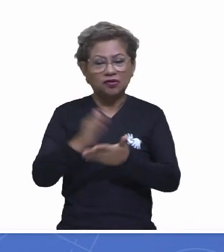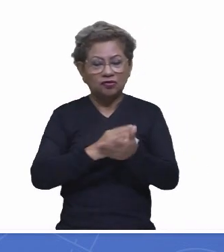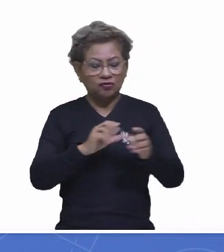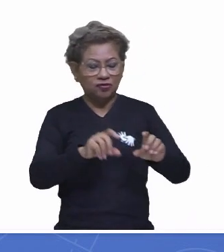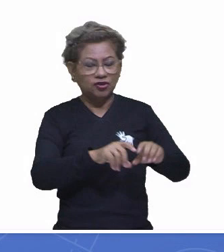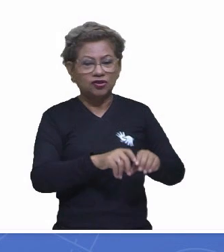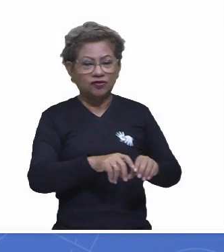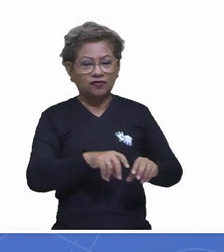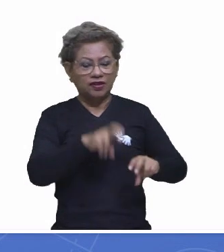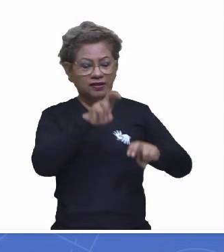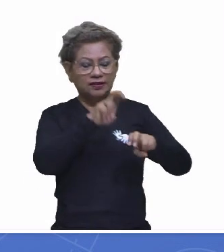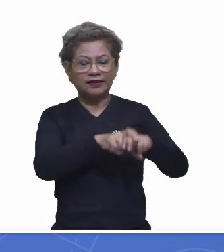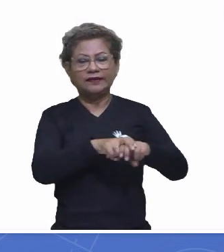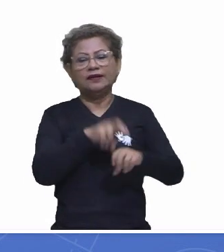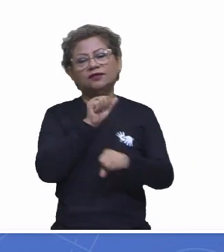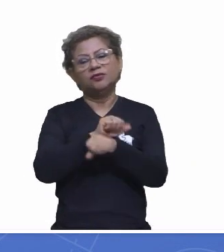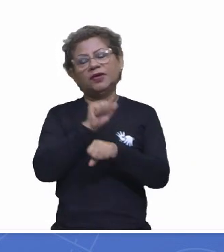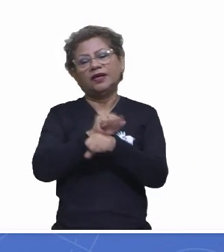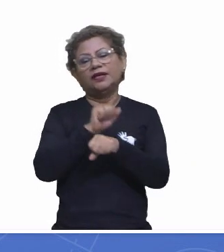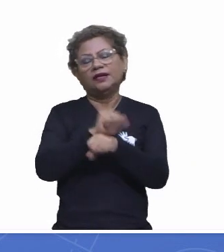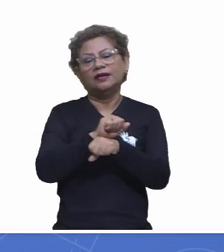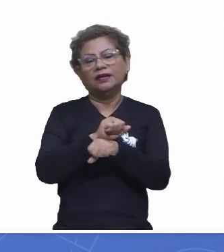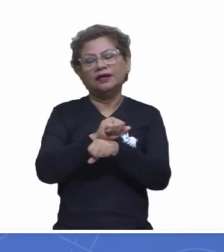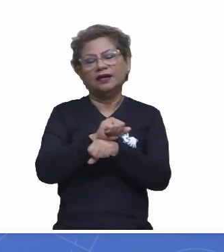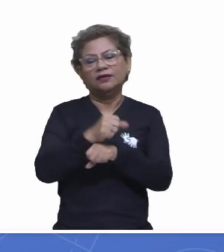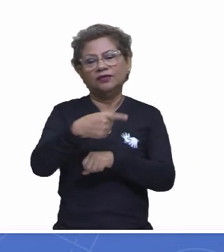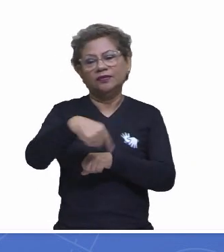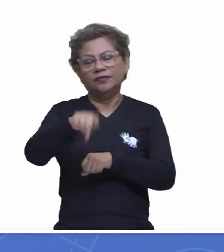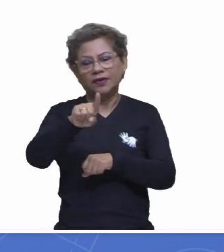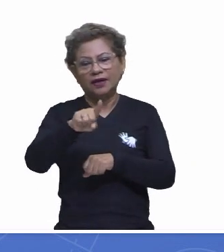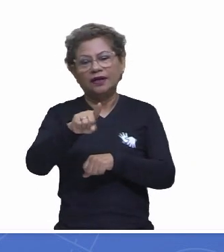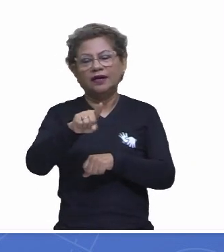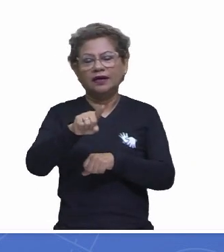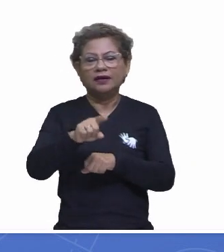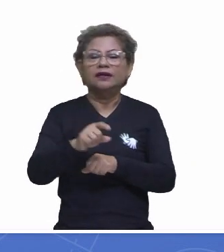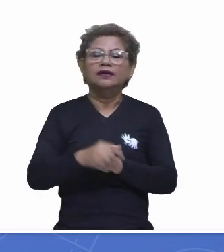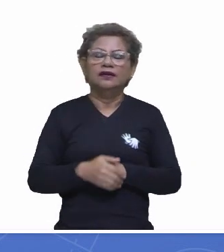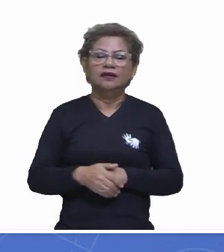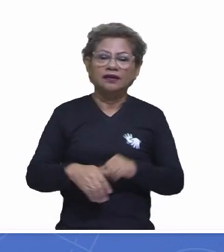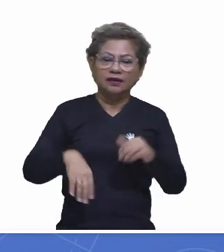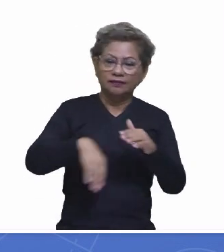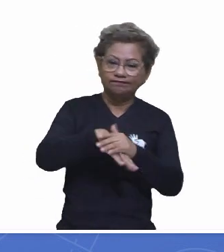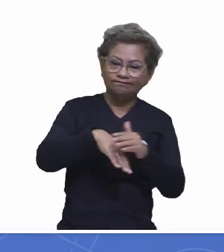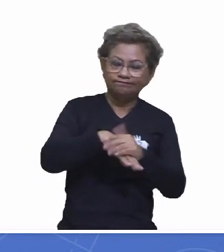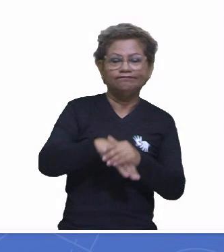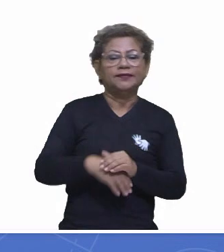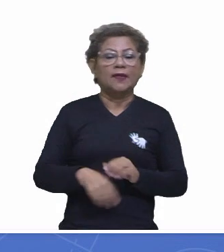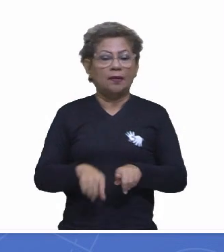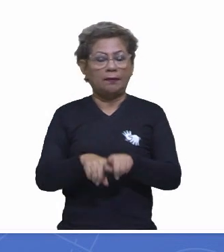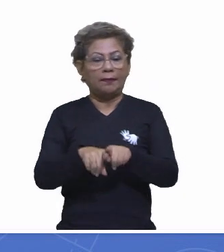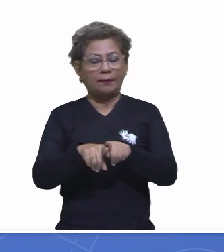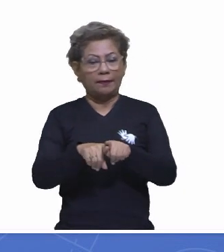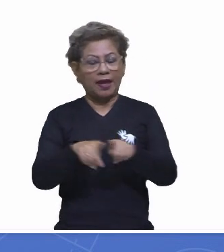neodímio, praseodímio, európio, escândio e ítrio. Mas esses